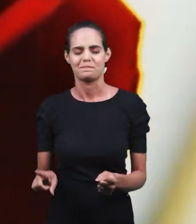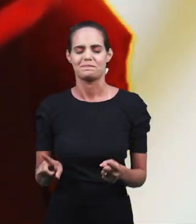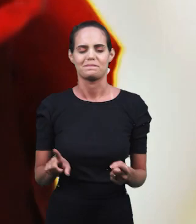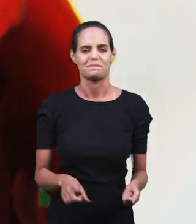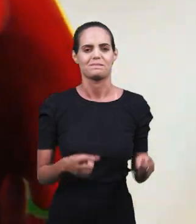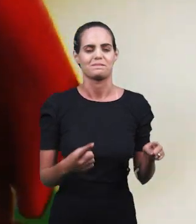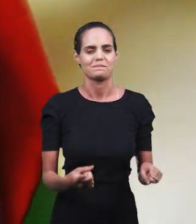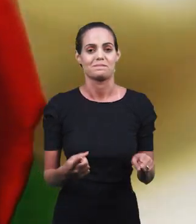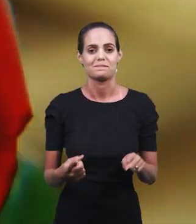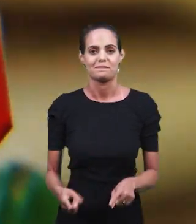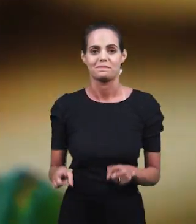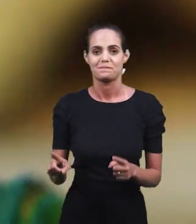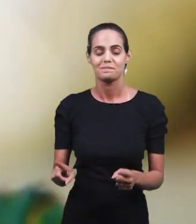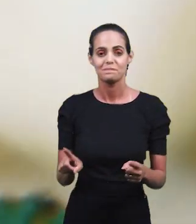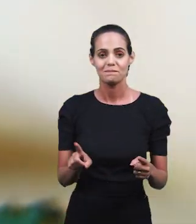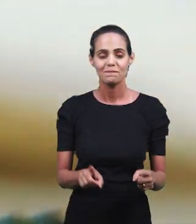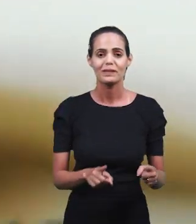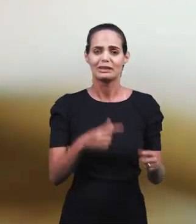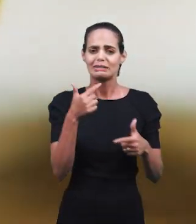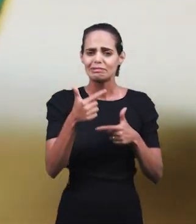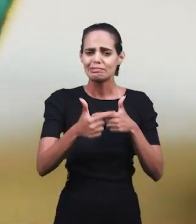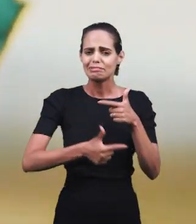Nosso fardo ele